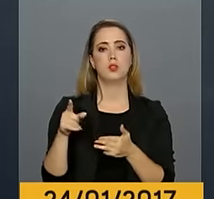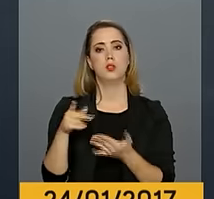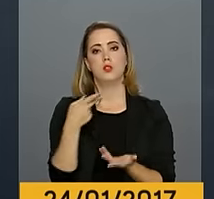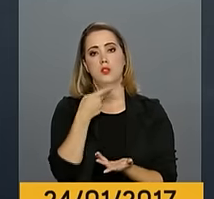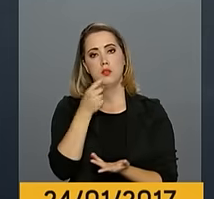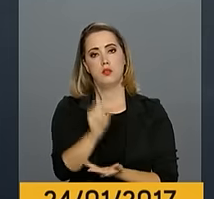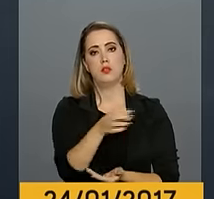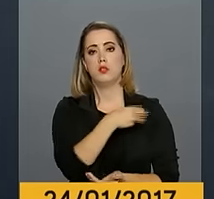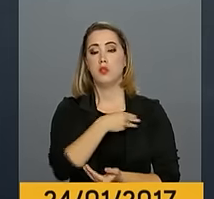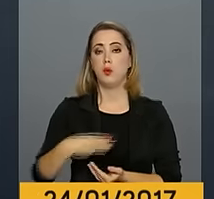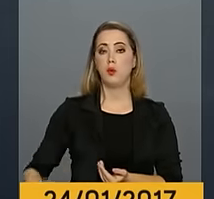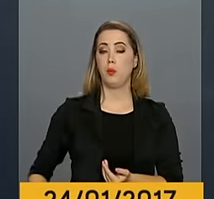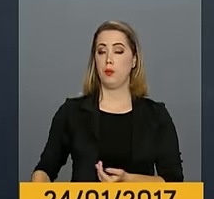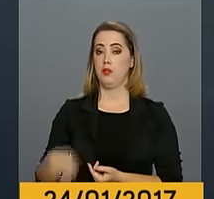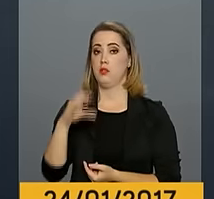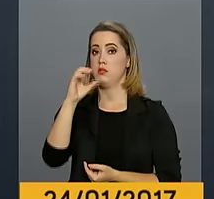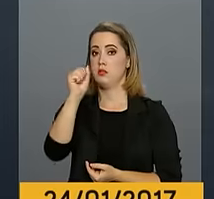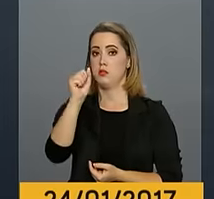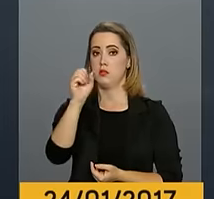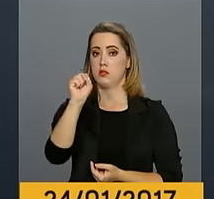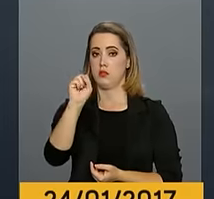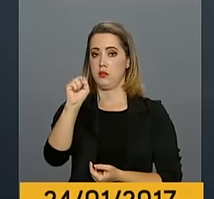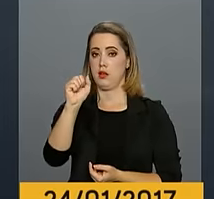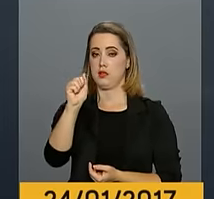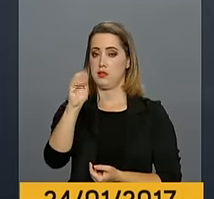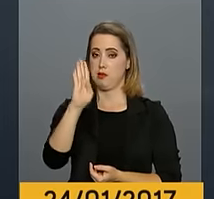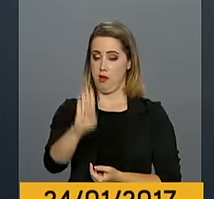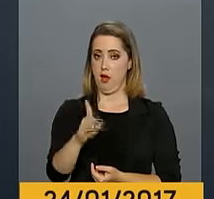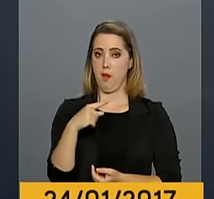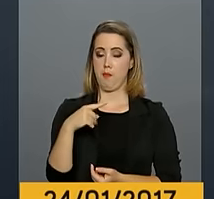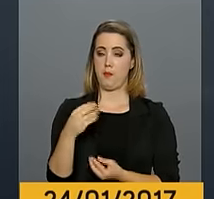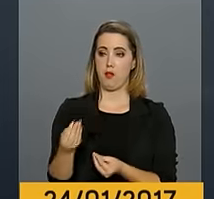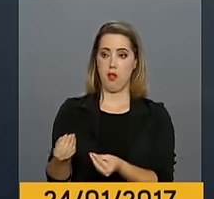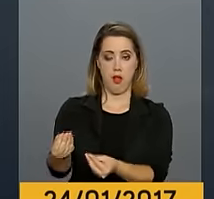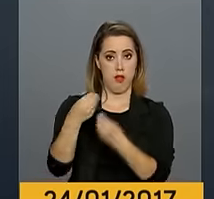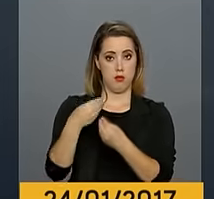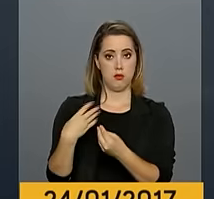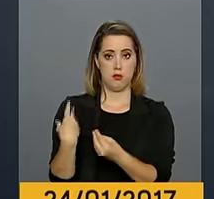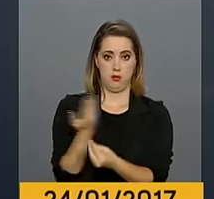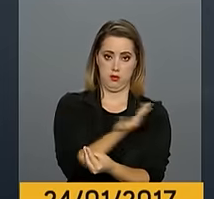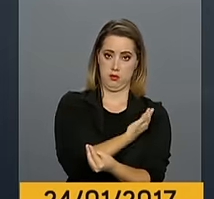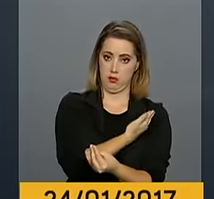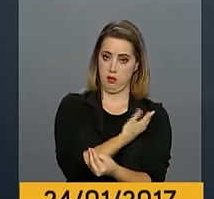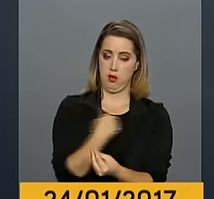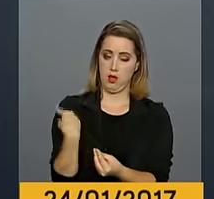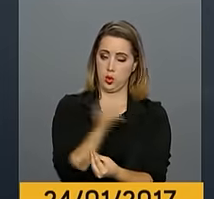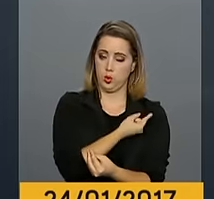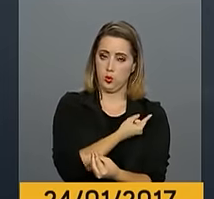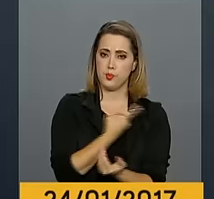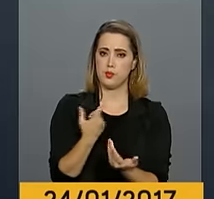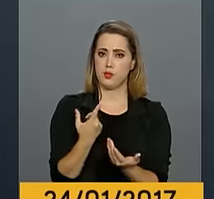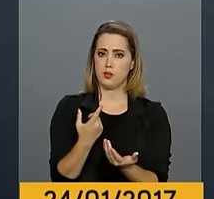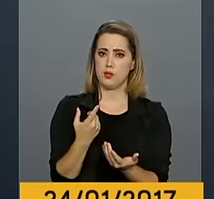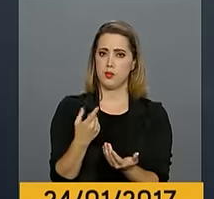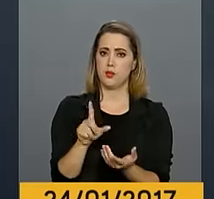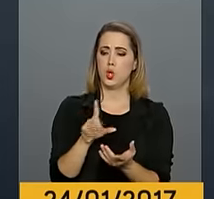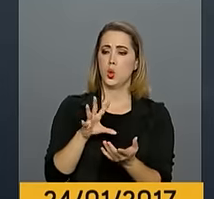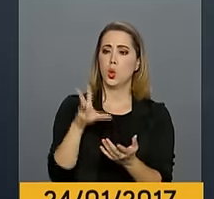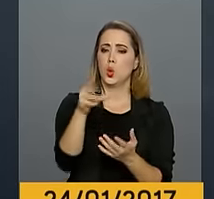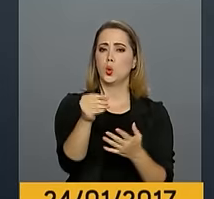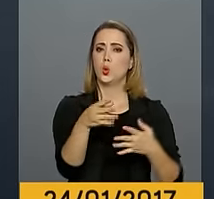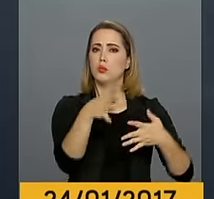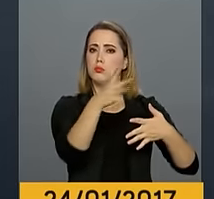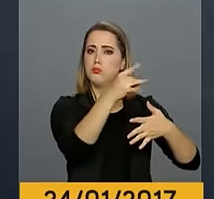o ministro Kassab levará a nós outros, seja na área econômica ou seja a presidência da República, as